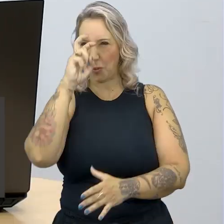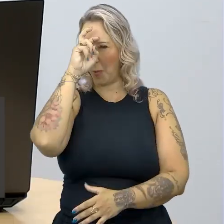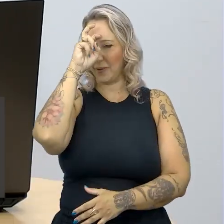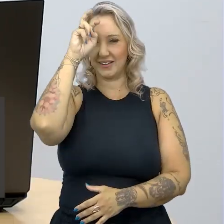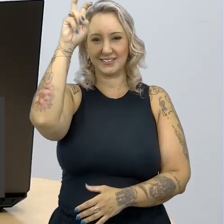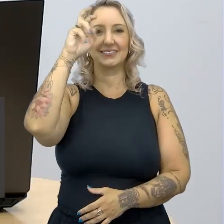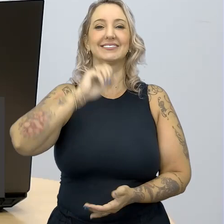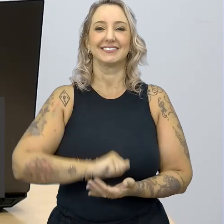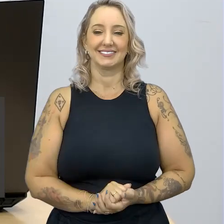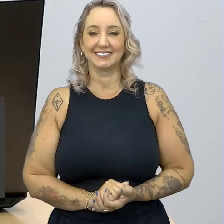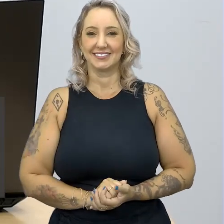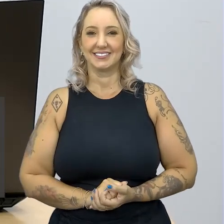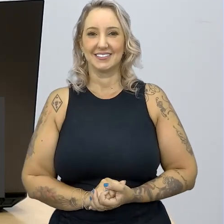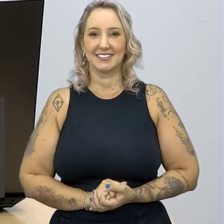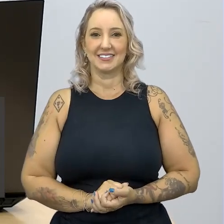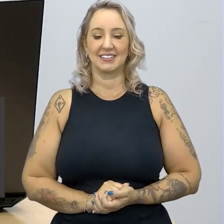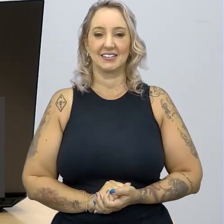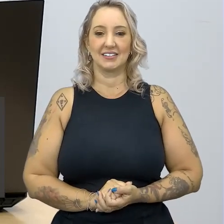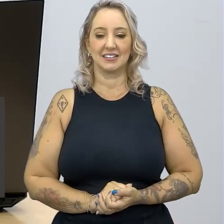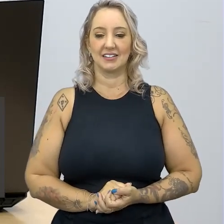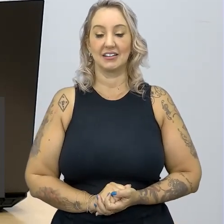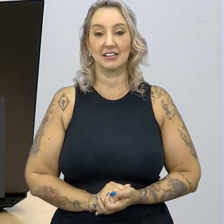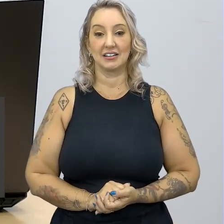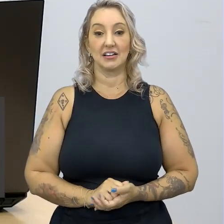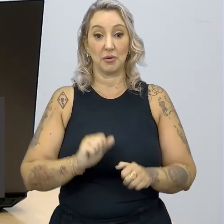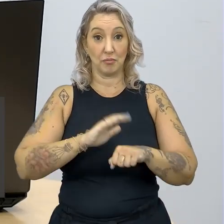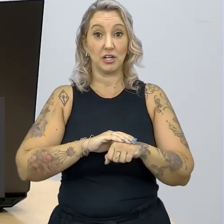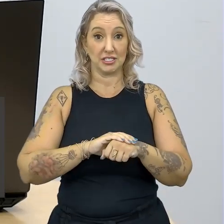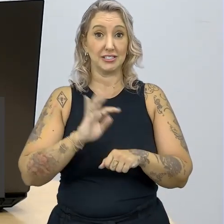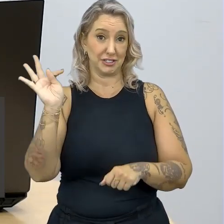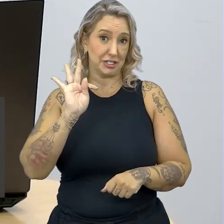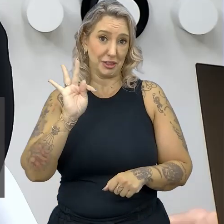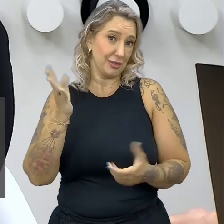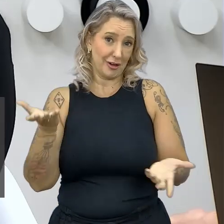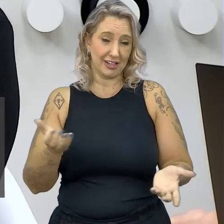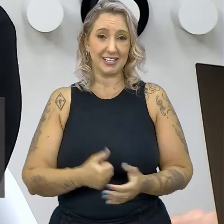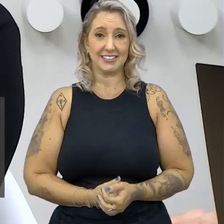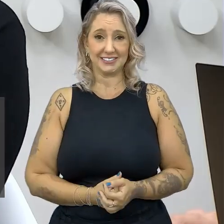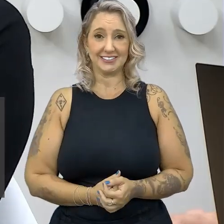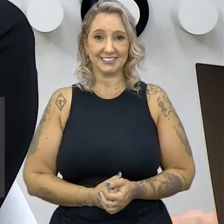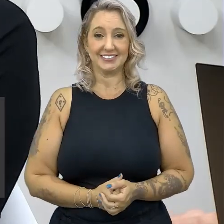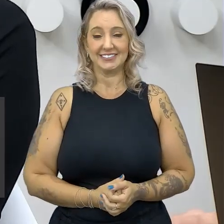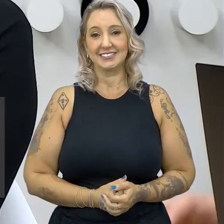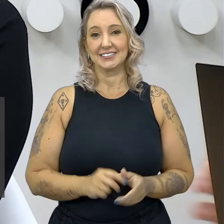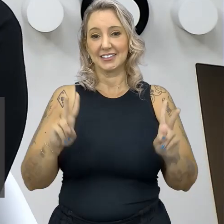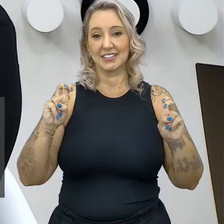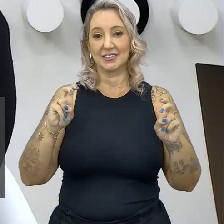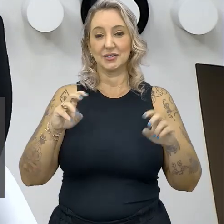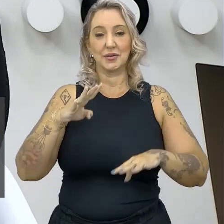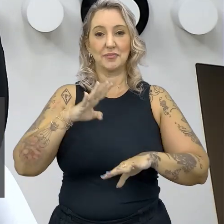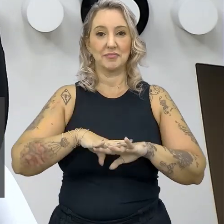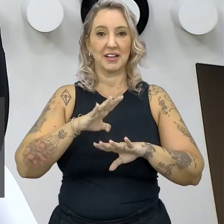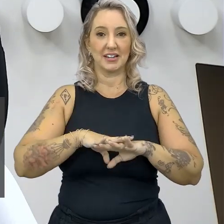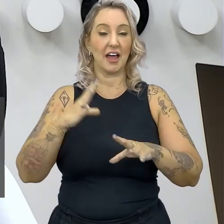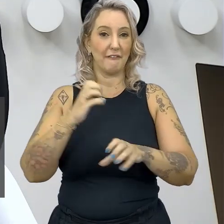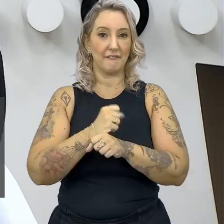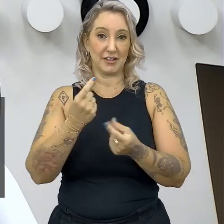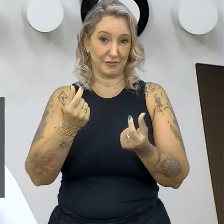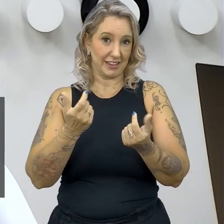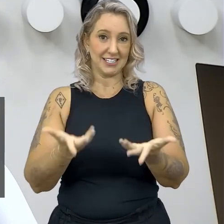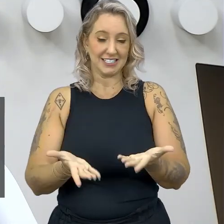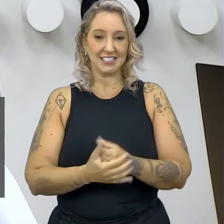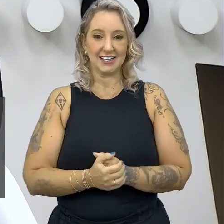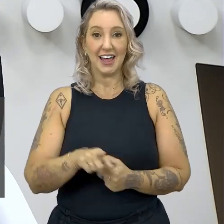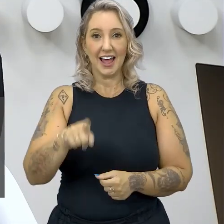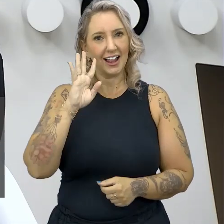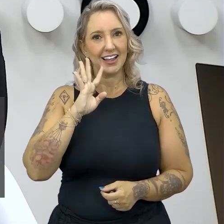Sim. Muito mesmo. E pode até fazer um TikTok, né, Renan, também, falando sobre a matemática financeira, né?